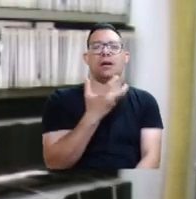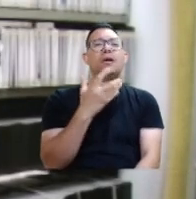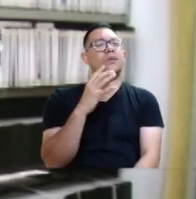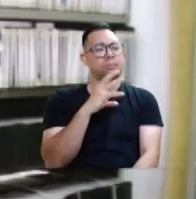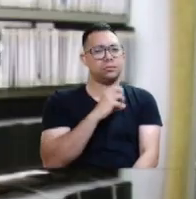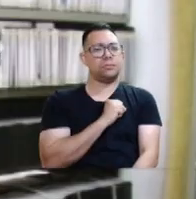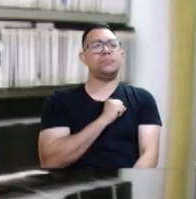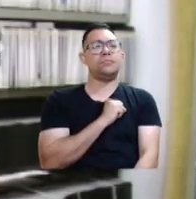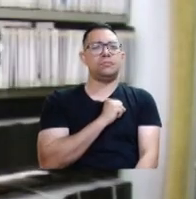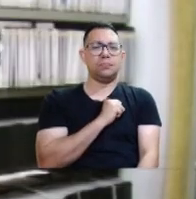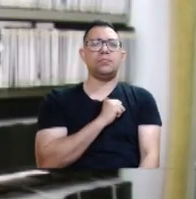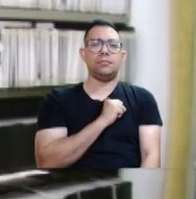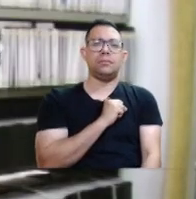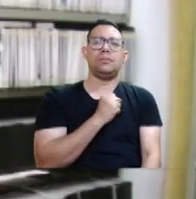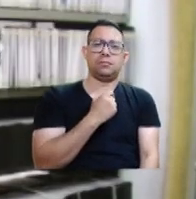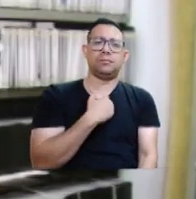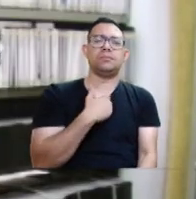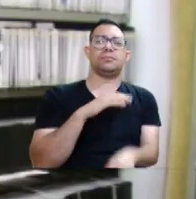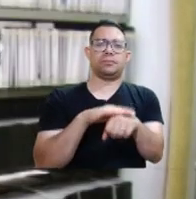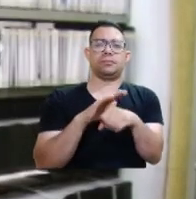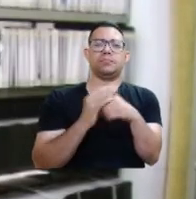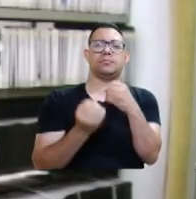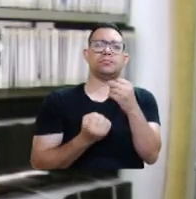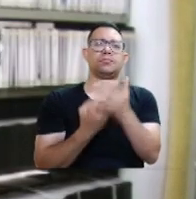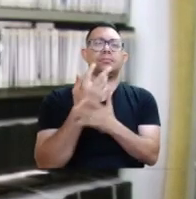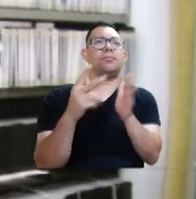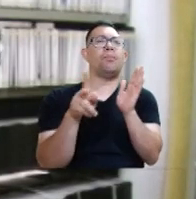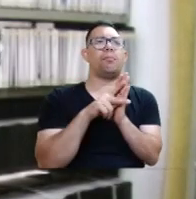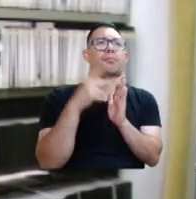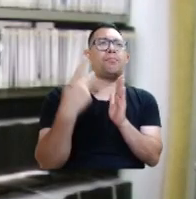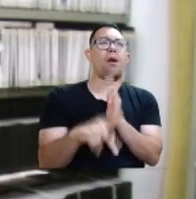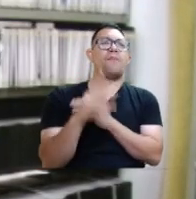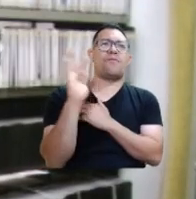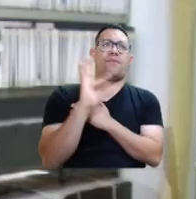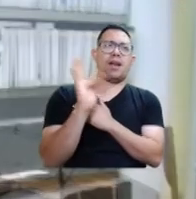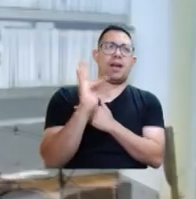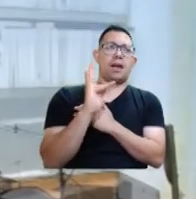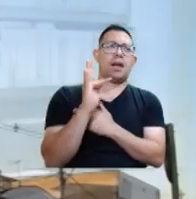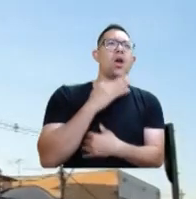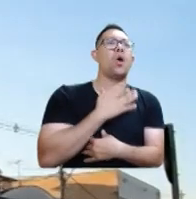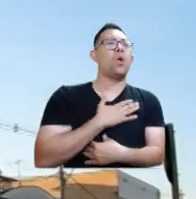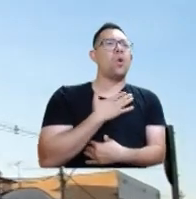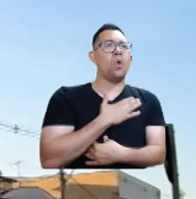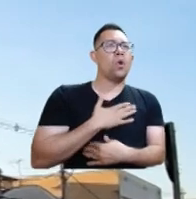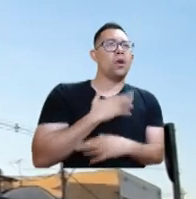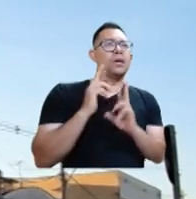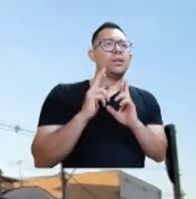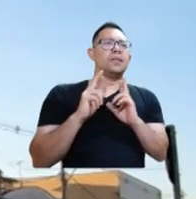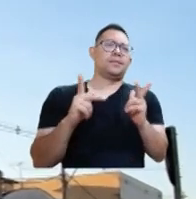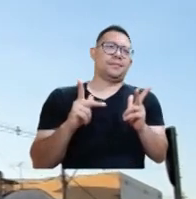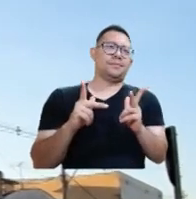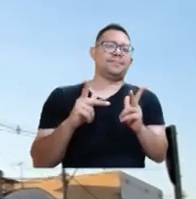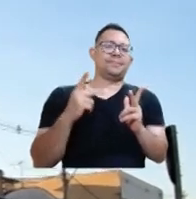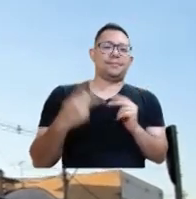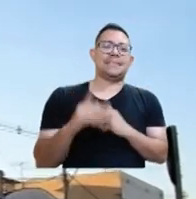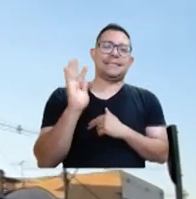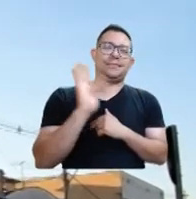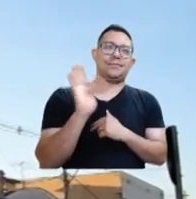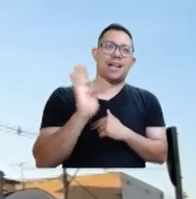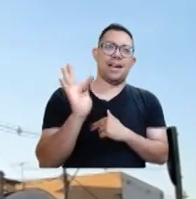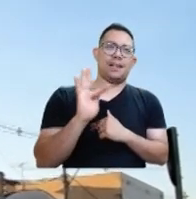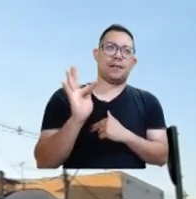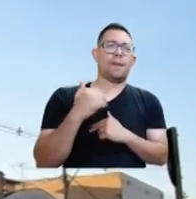Então foi isso, e aí eu me apaixonei, sabe? Eu me apaixonei, falei, não, eu vou fazer uma locadora assim para Franca, para o povo